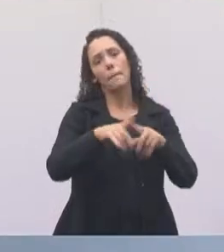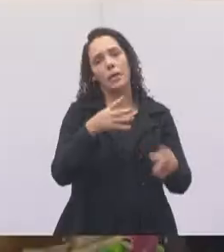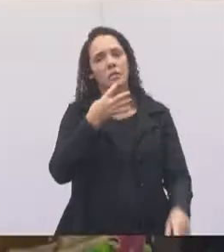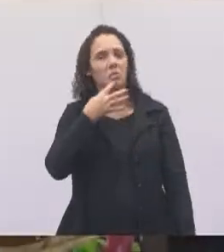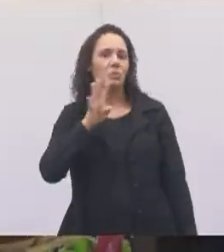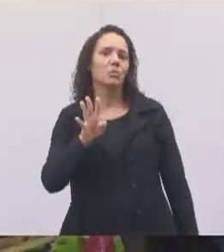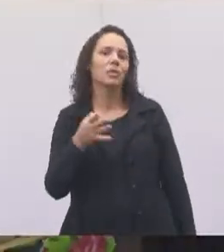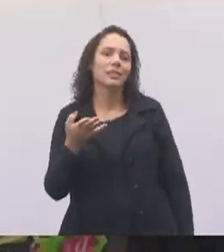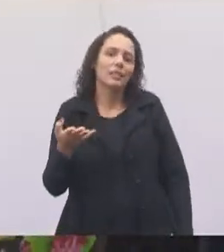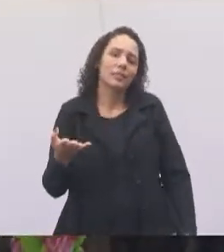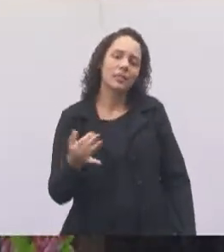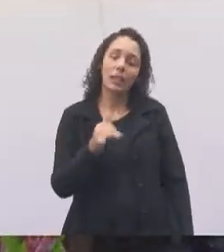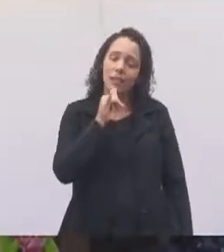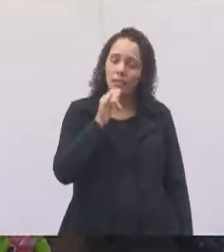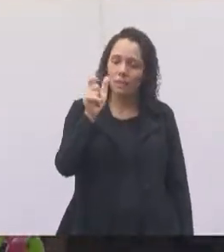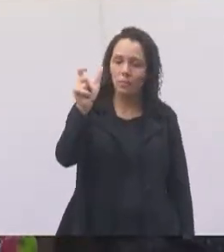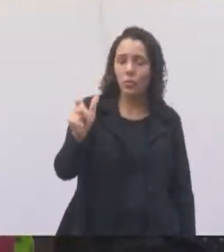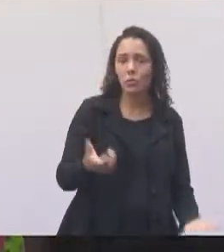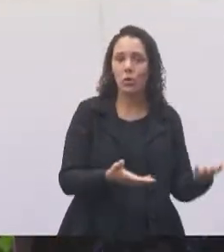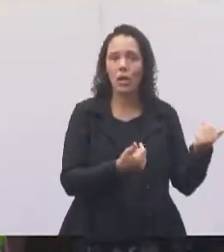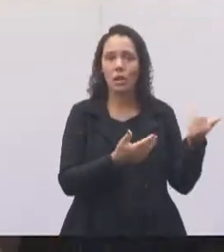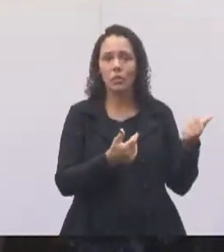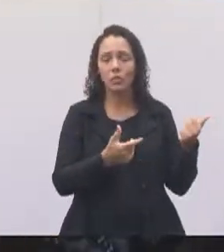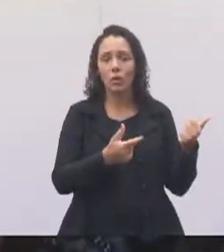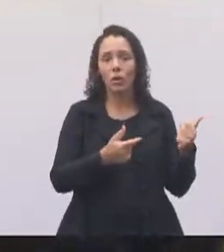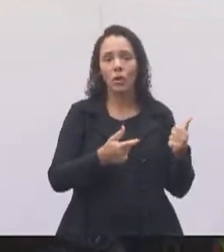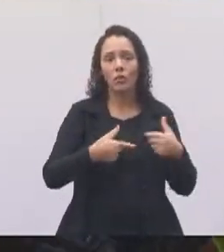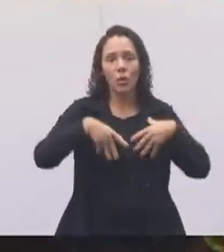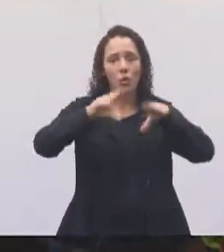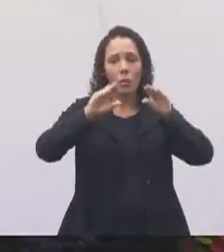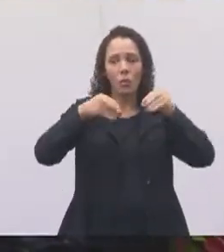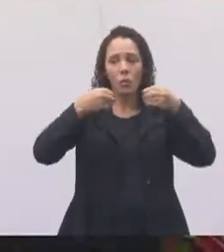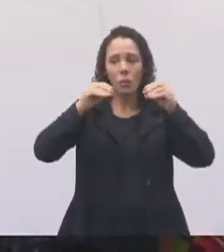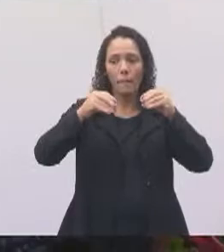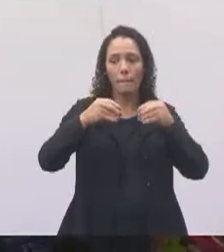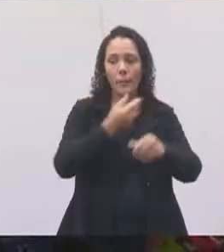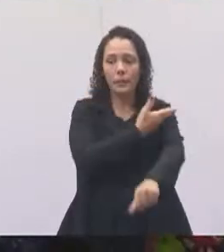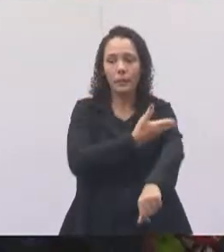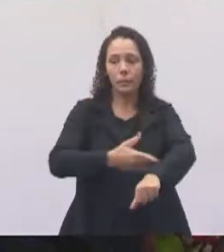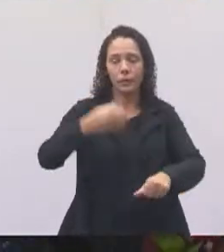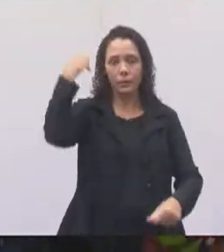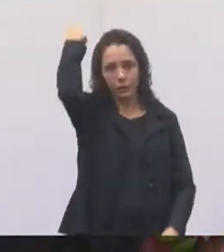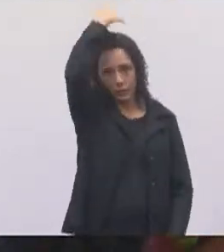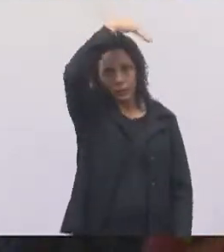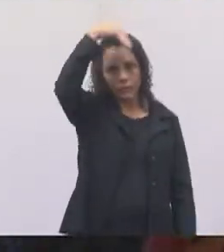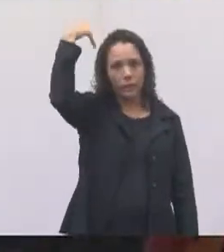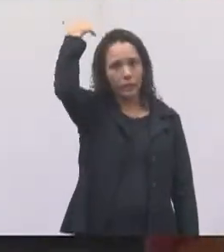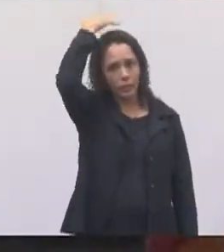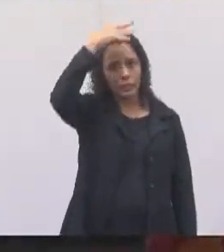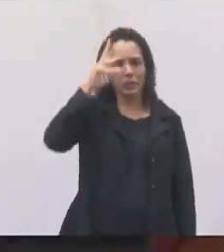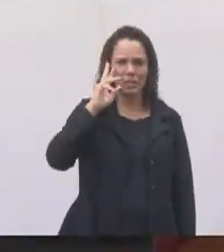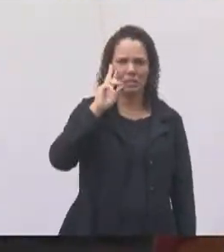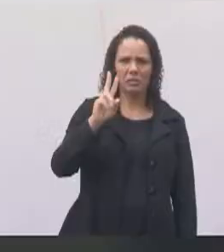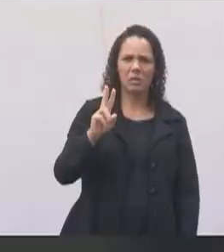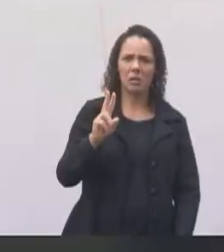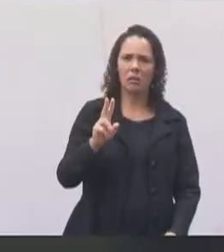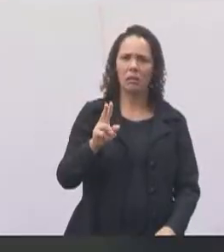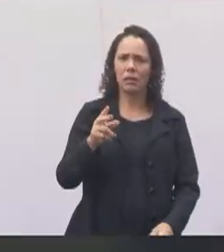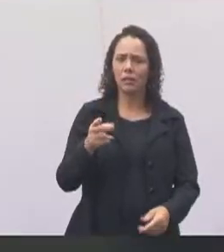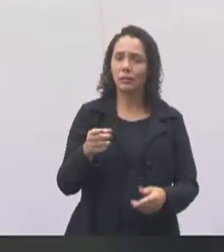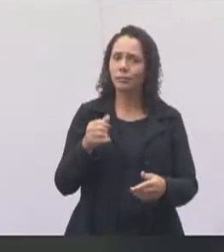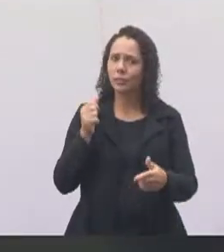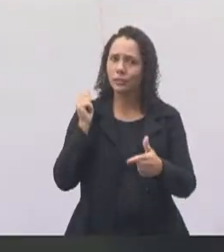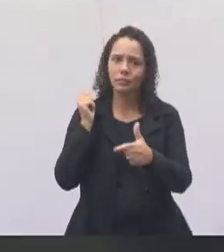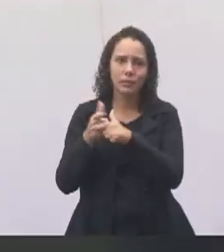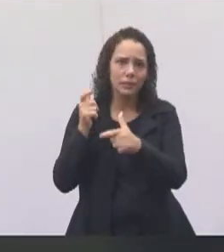uma menina, uma jovem com um pano branco na cabeça e uma saia branca, você já prejulga sem conhecer a pessoa,